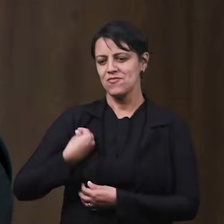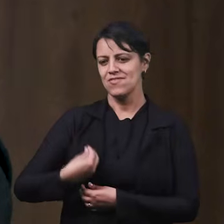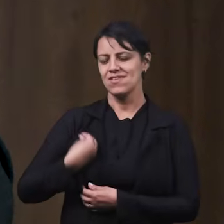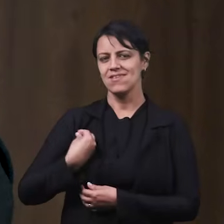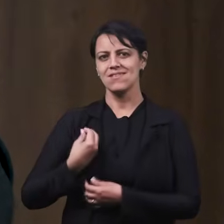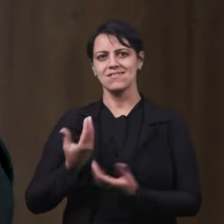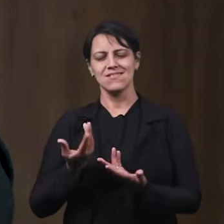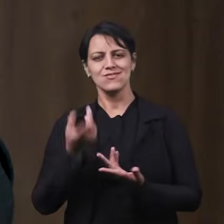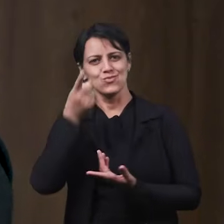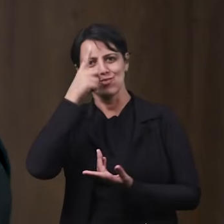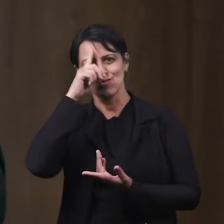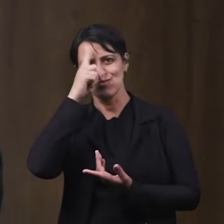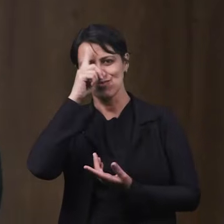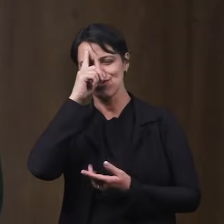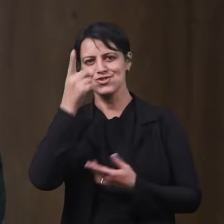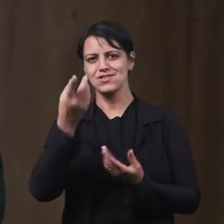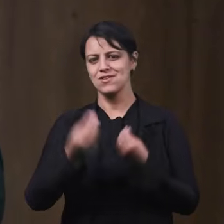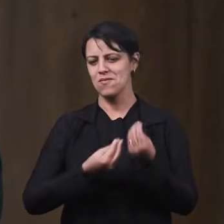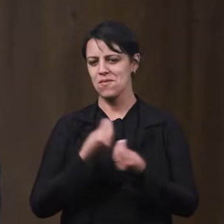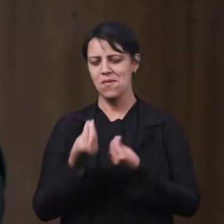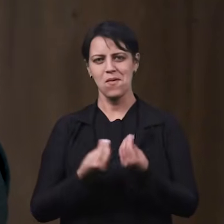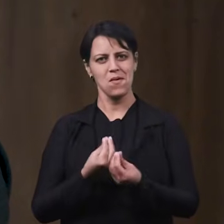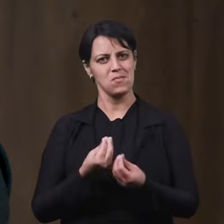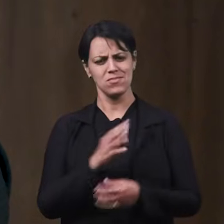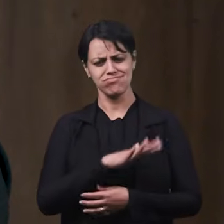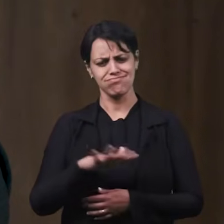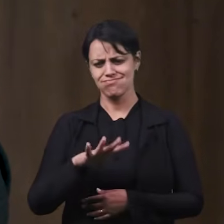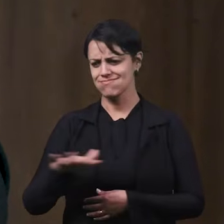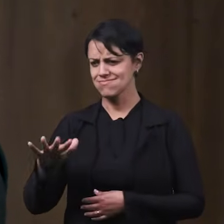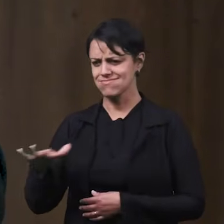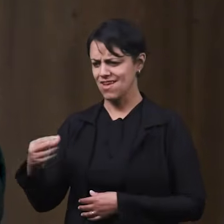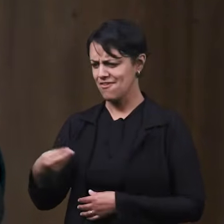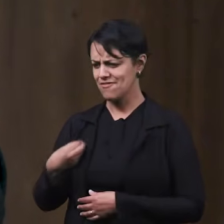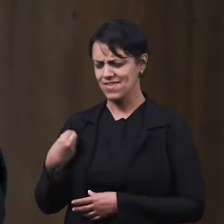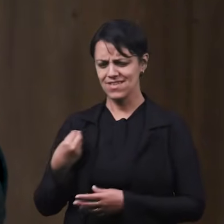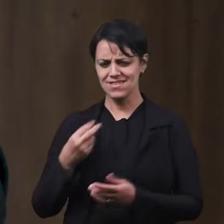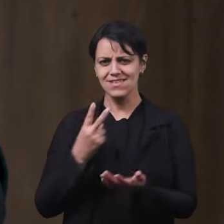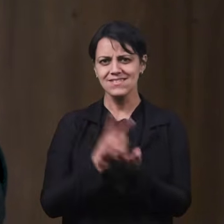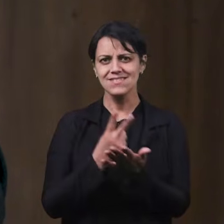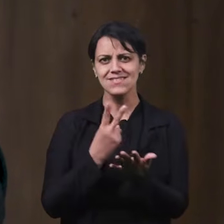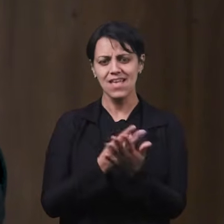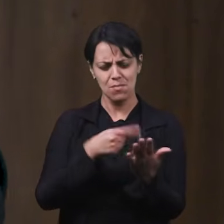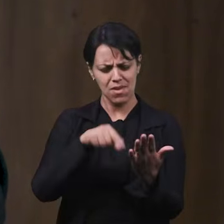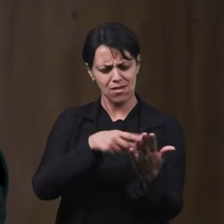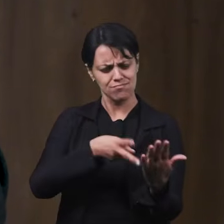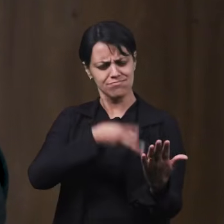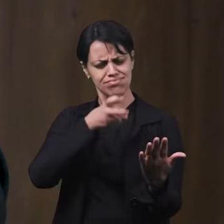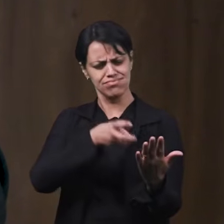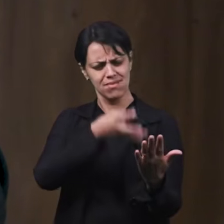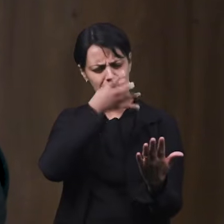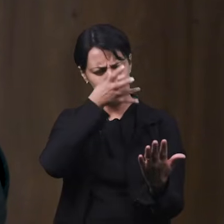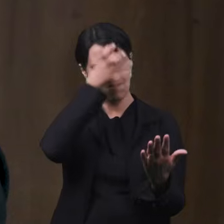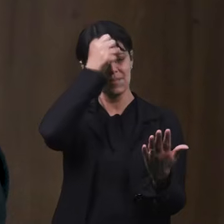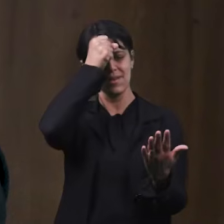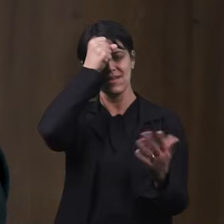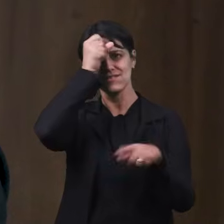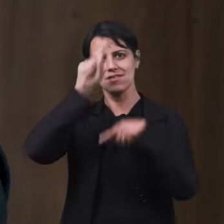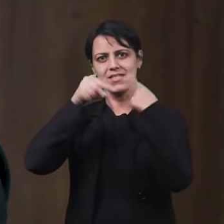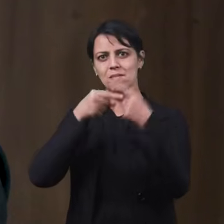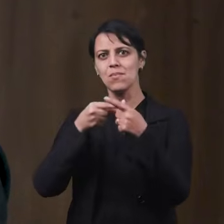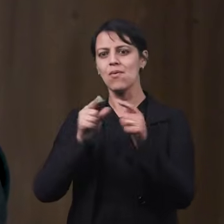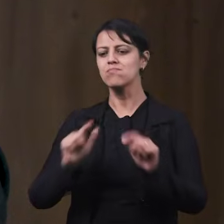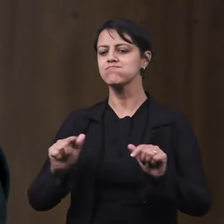no dia a dia. Em todas as áreas da nossa vida, nós aplicamos esses ensinamentos para que